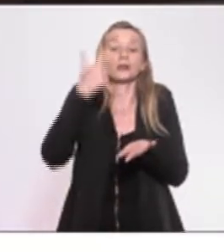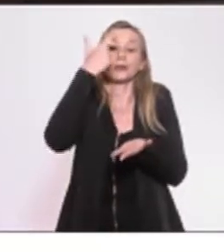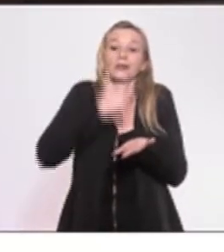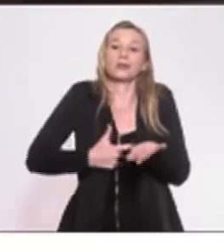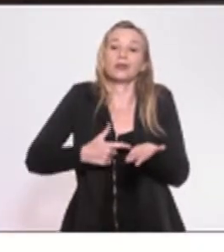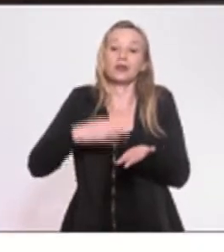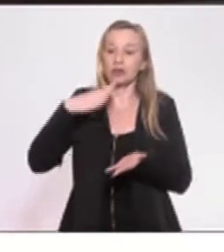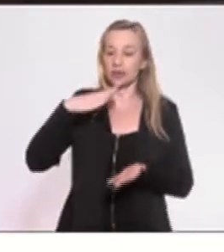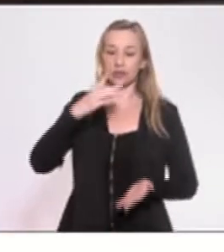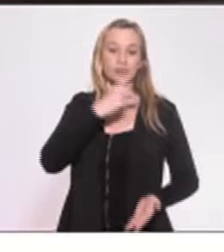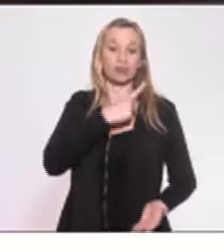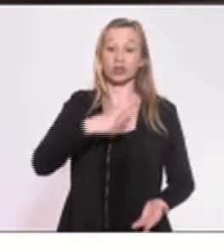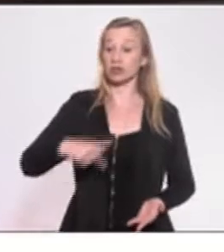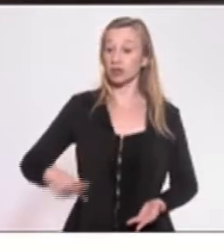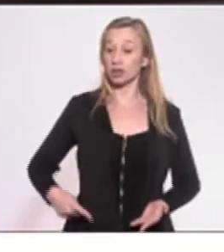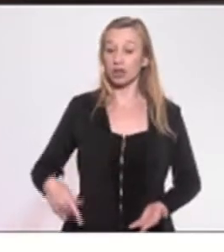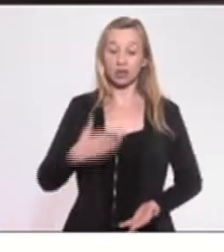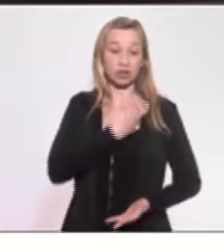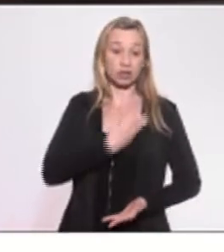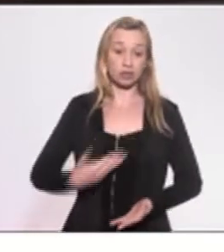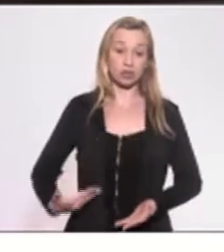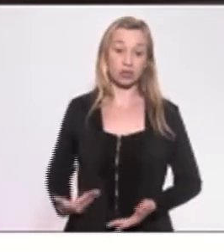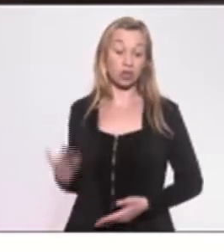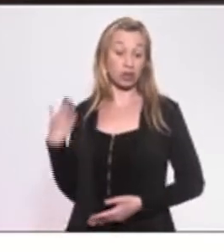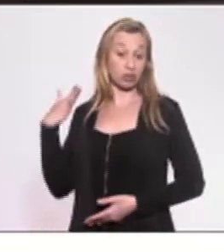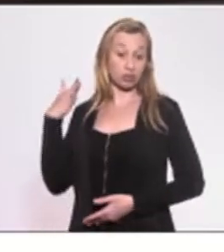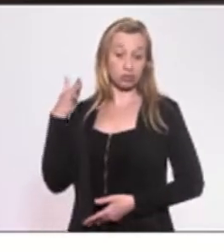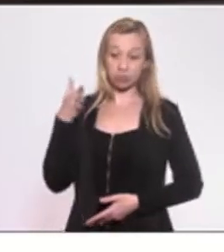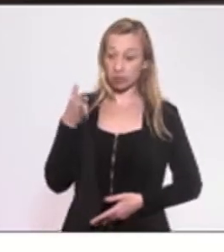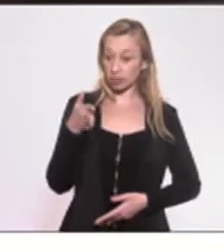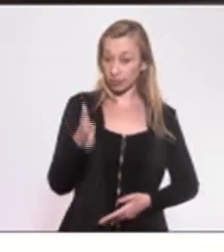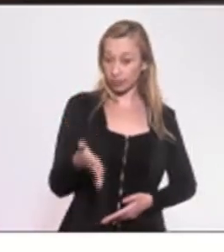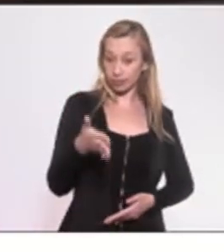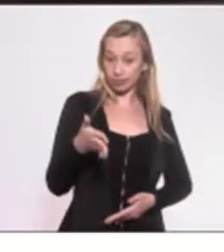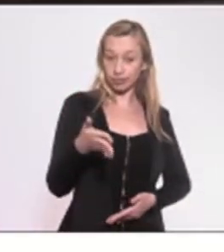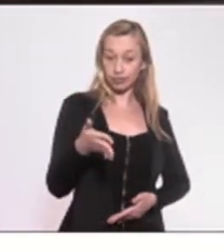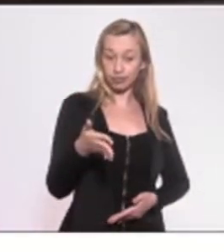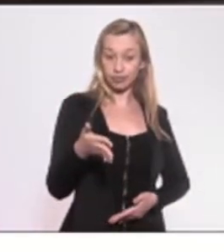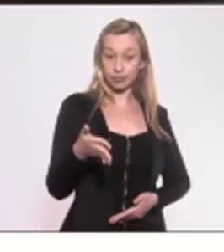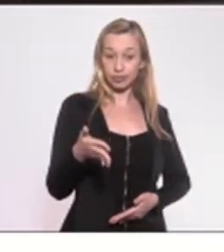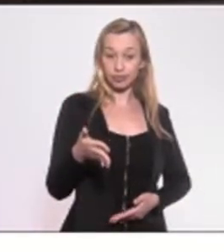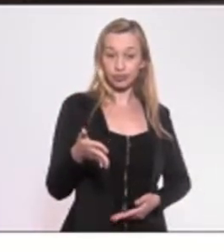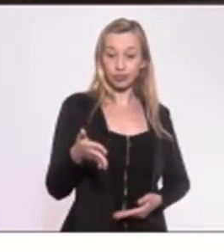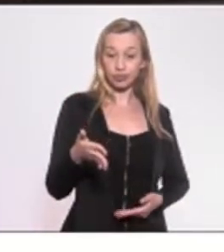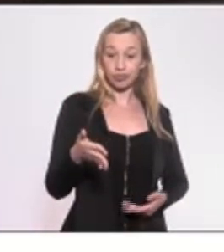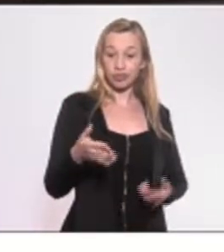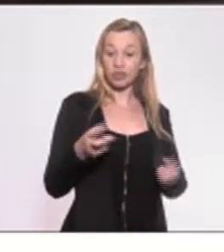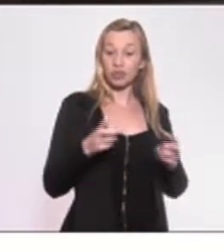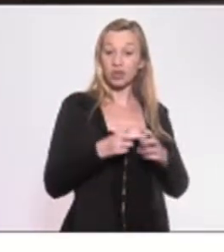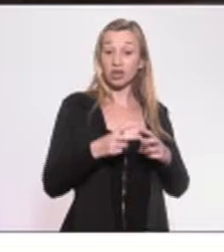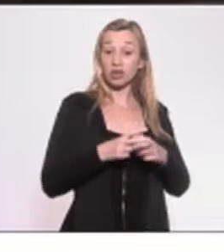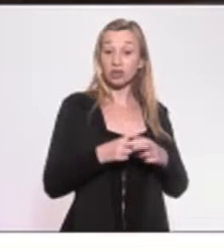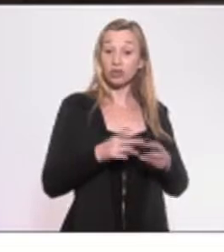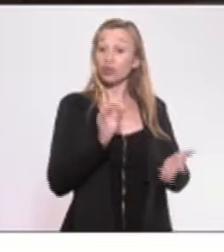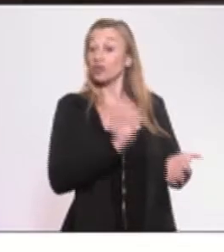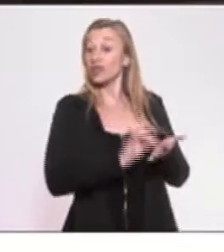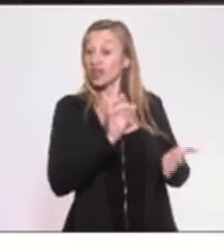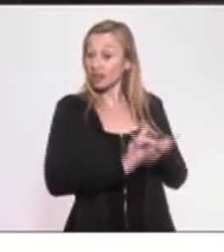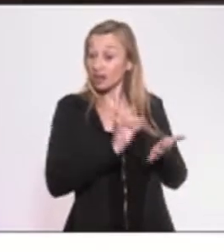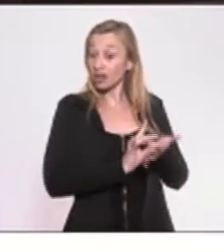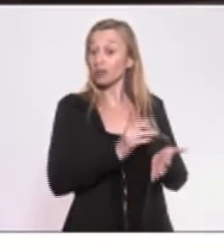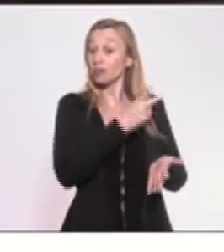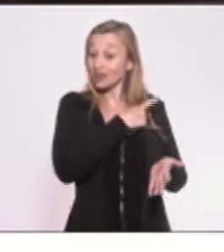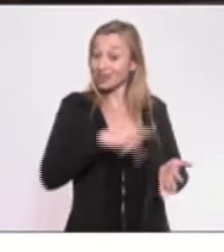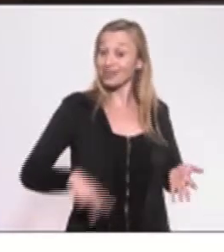República, entra em rota de colisão com o atual presidente da República, que